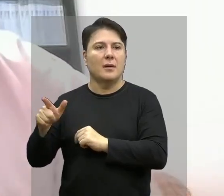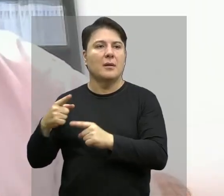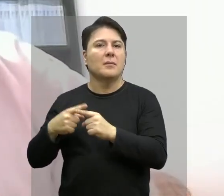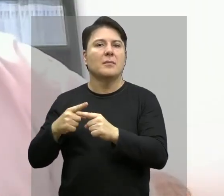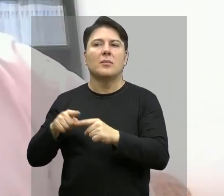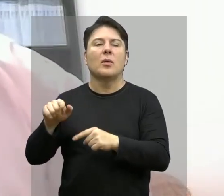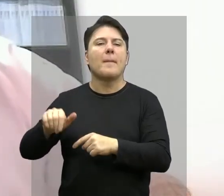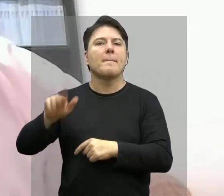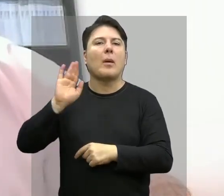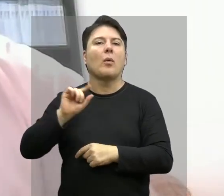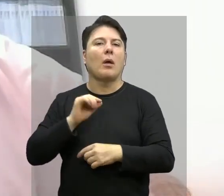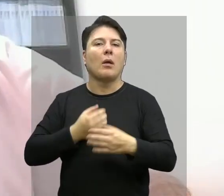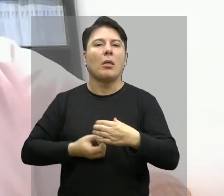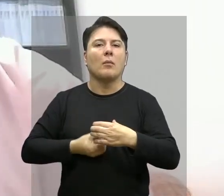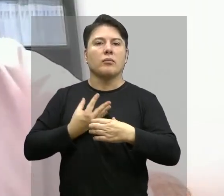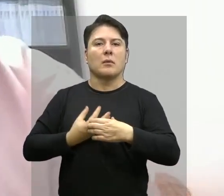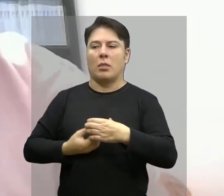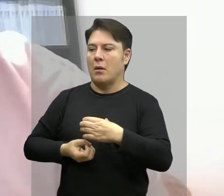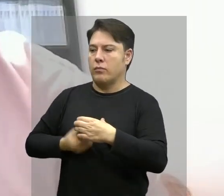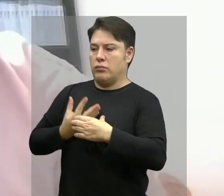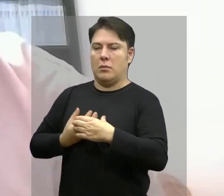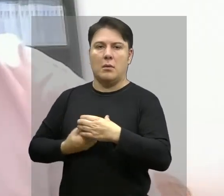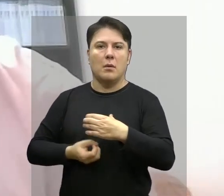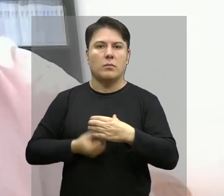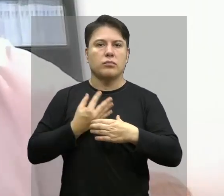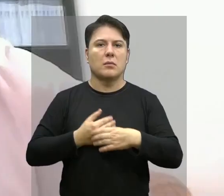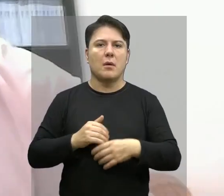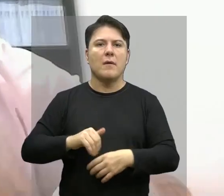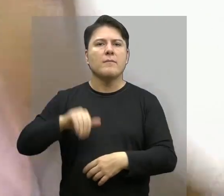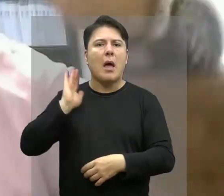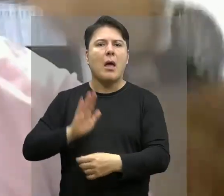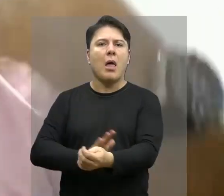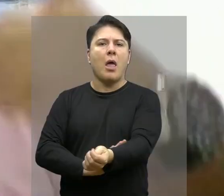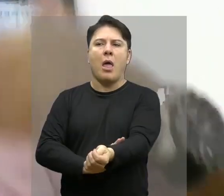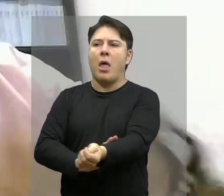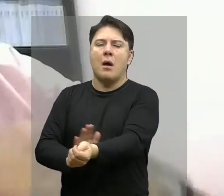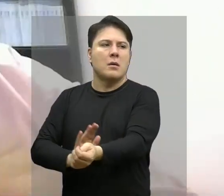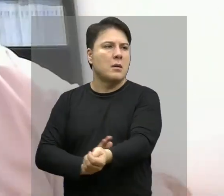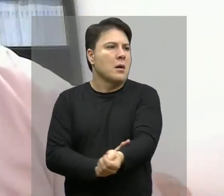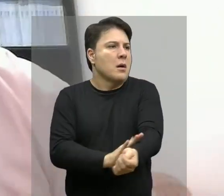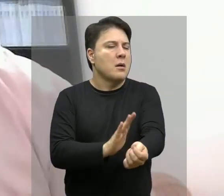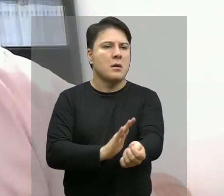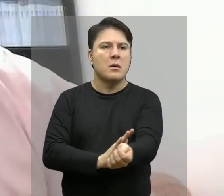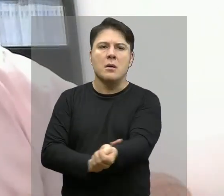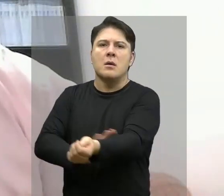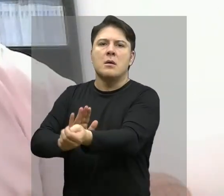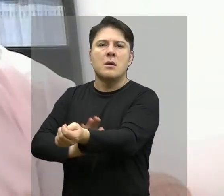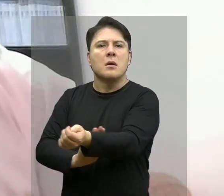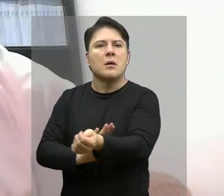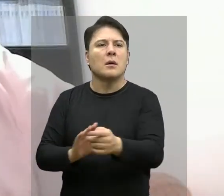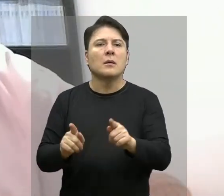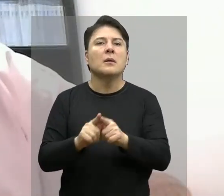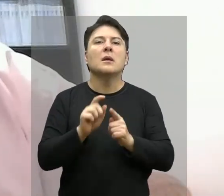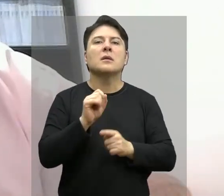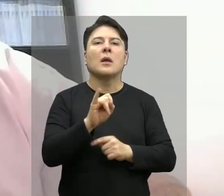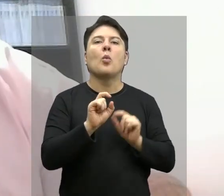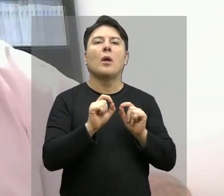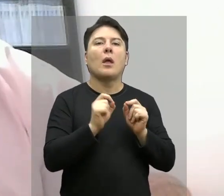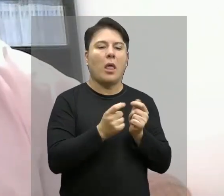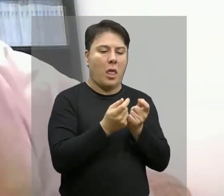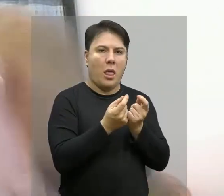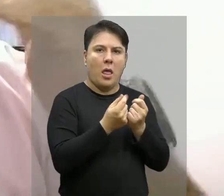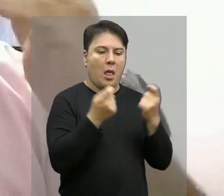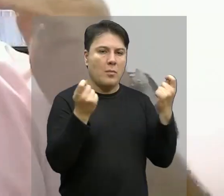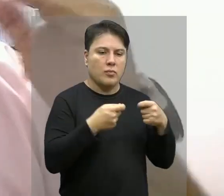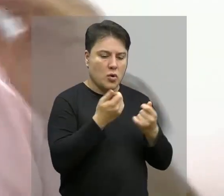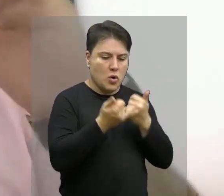muito mais impulsiva, ela vai se tornando muito mais irritada, ela também experimenta abstinência se ela está sem jogar,